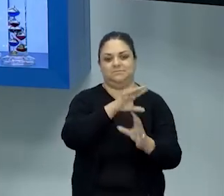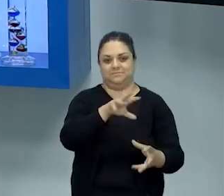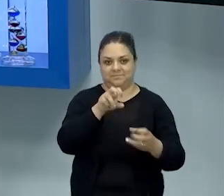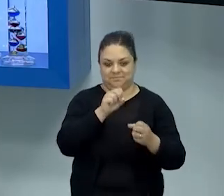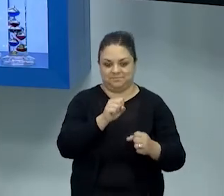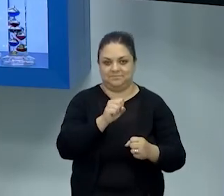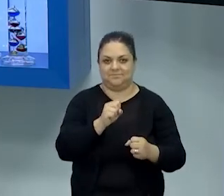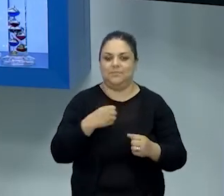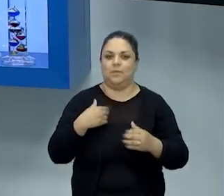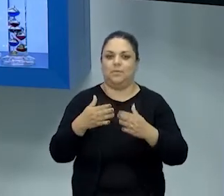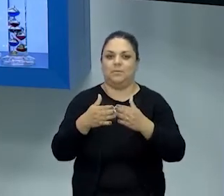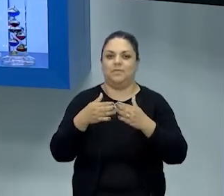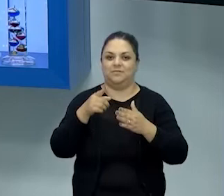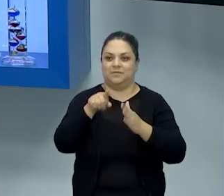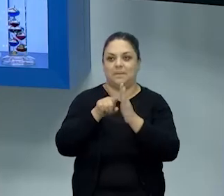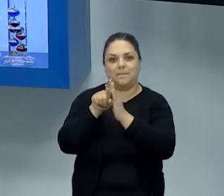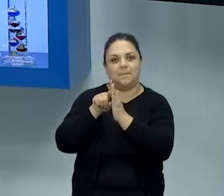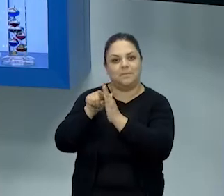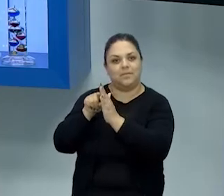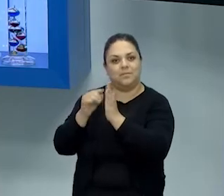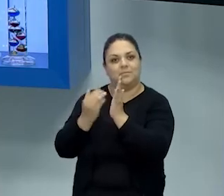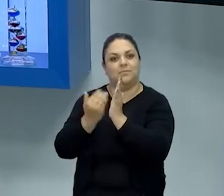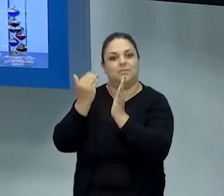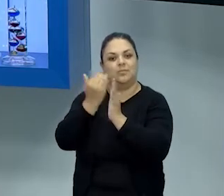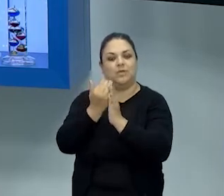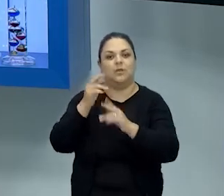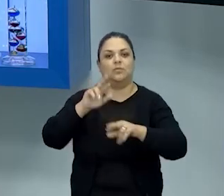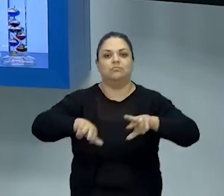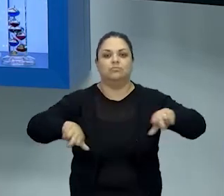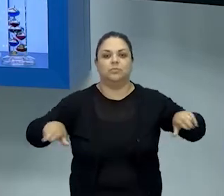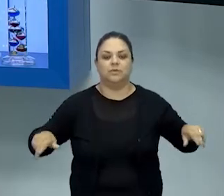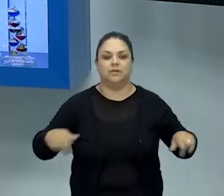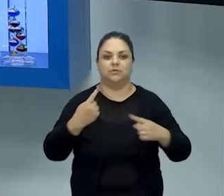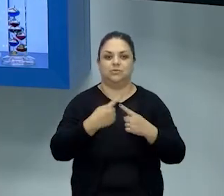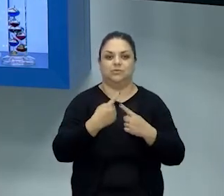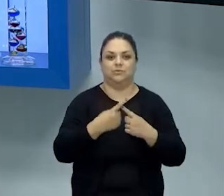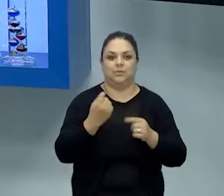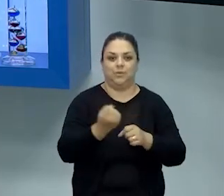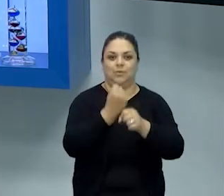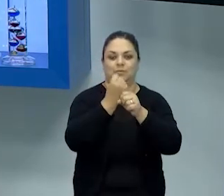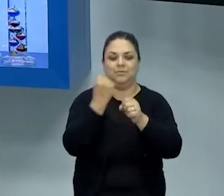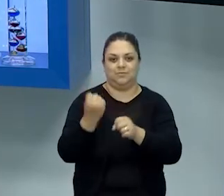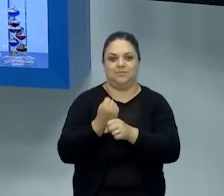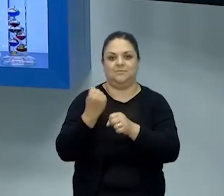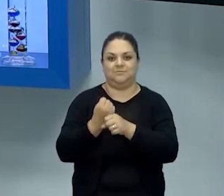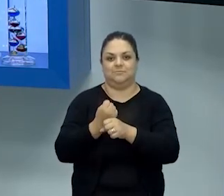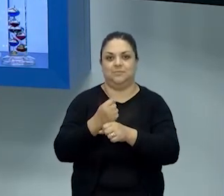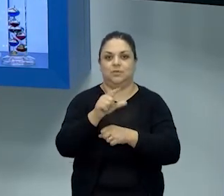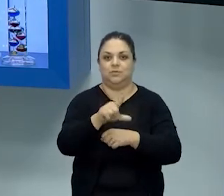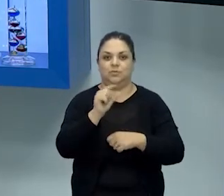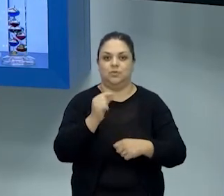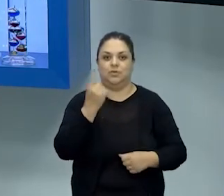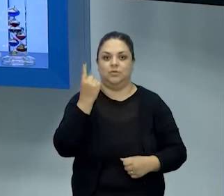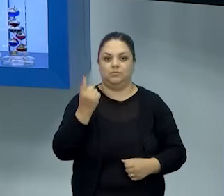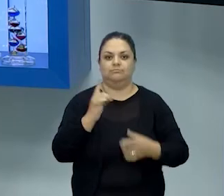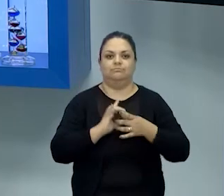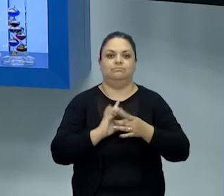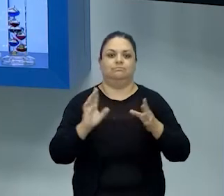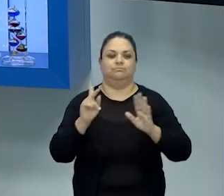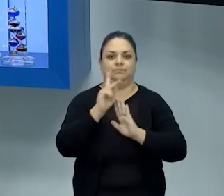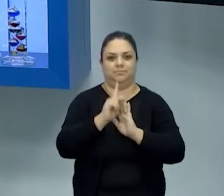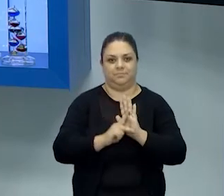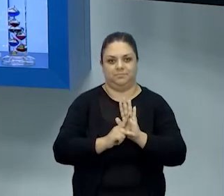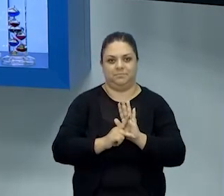vocês darem uma pesquisada a mais sobre outros tipos de construção, né? E escolher um para você estar fazendo um